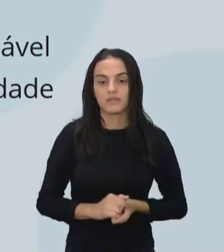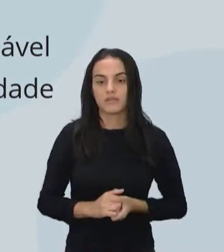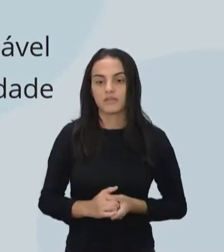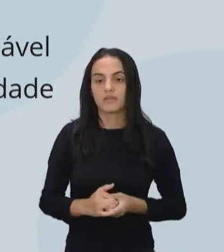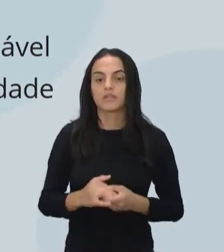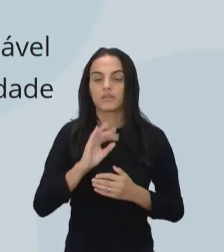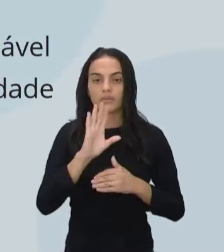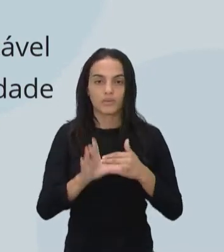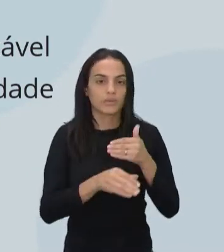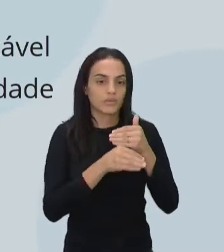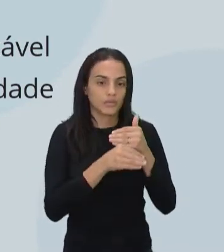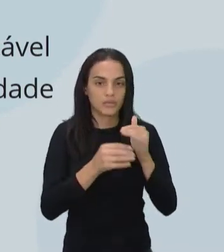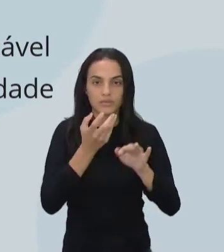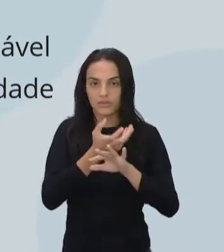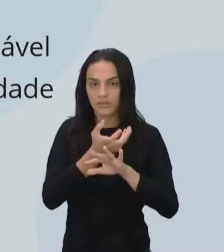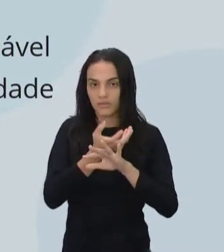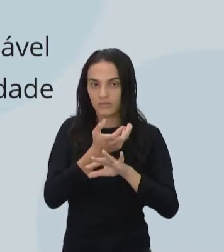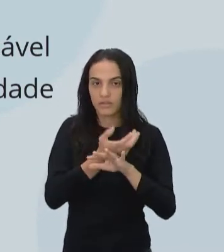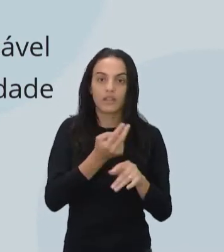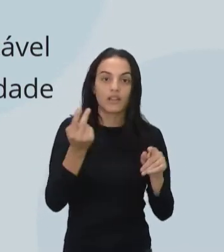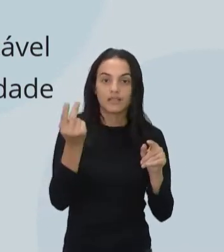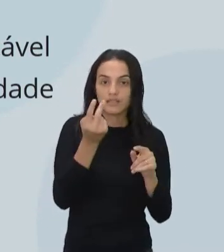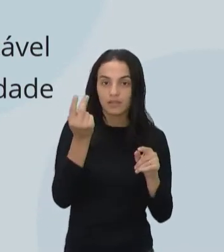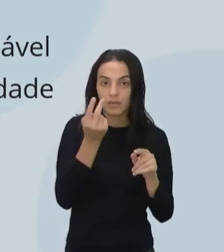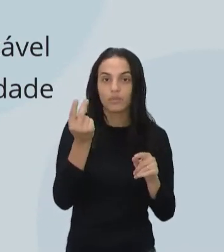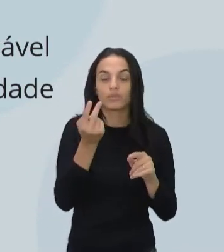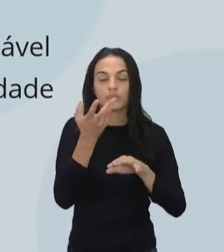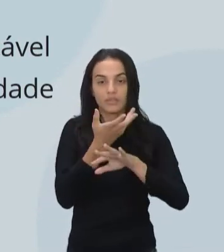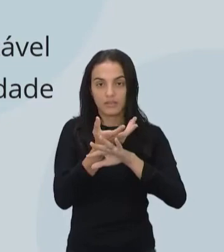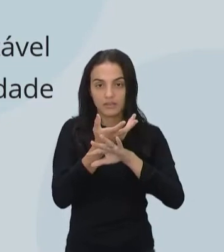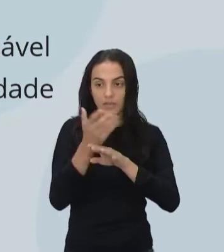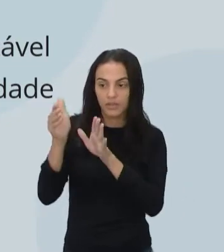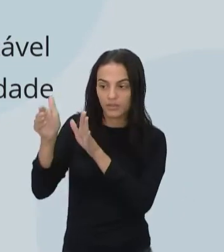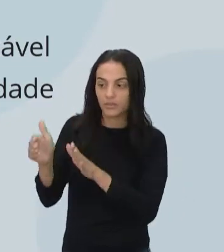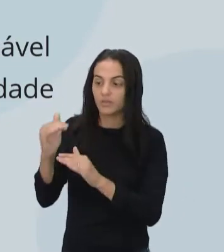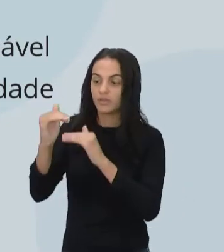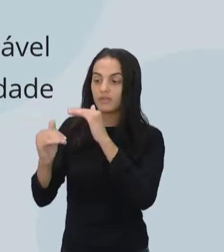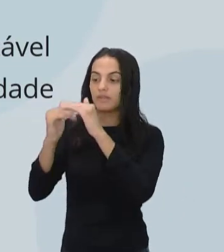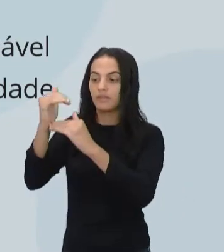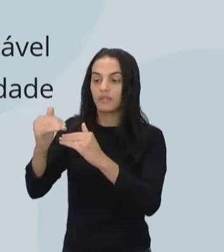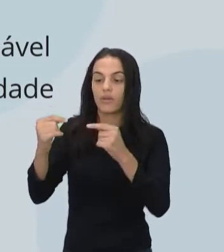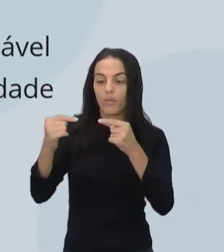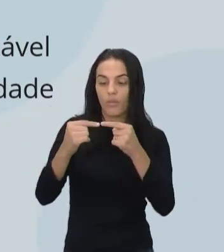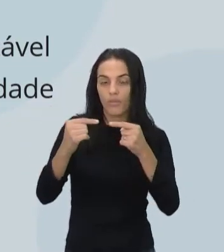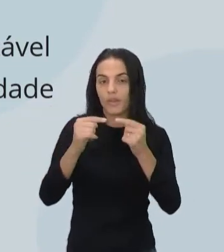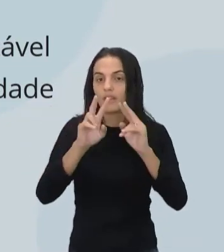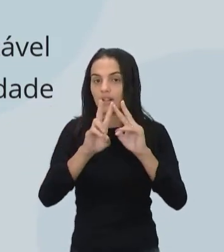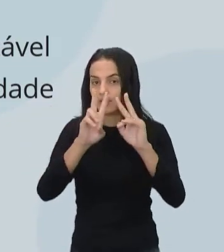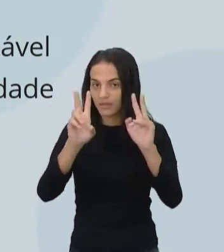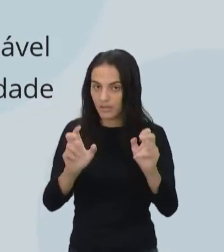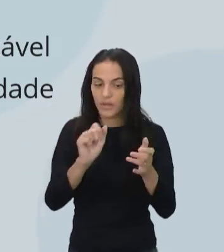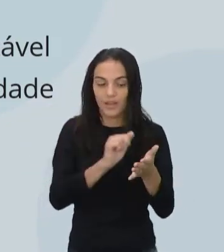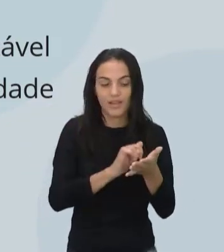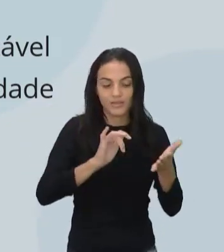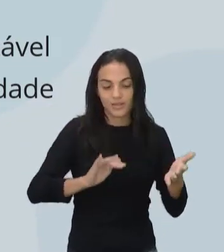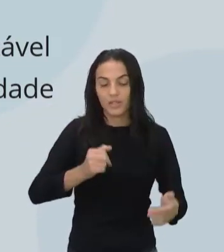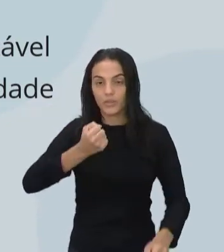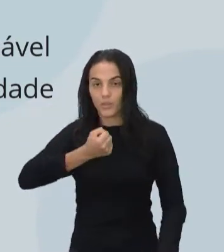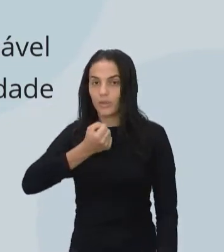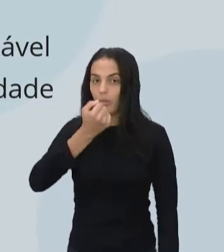do componente, a segunda parte do desenvolvimento, abordando então a atividade